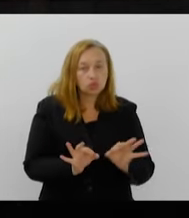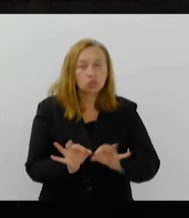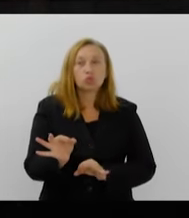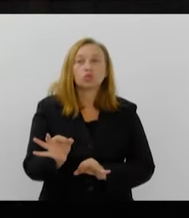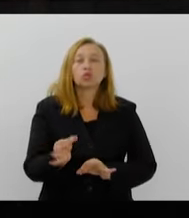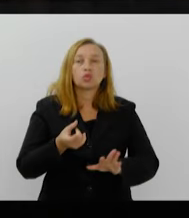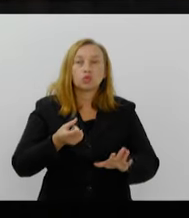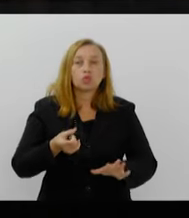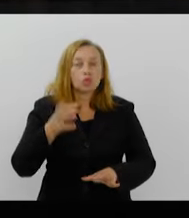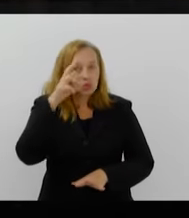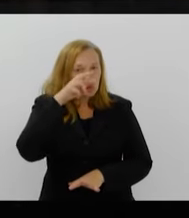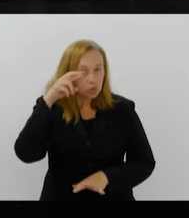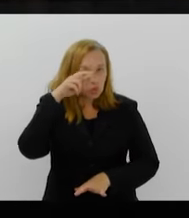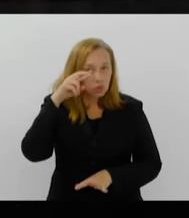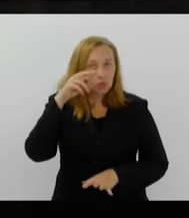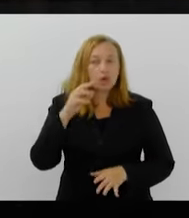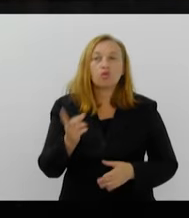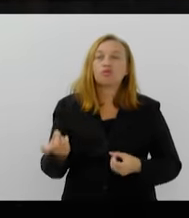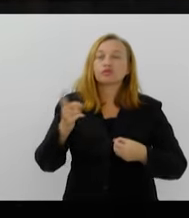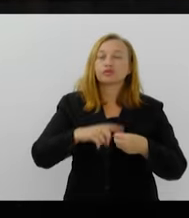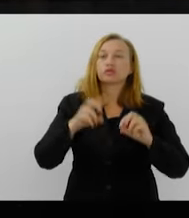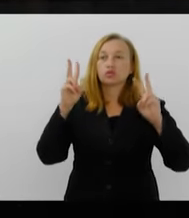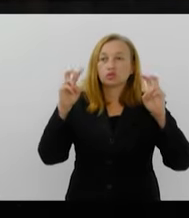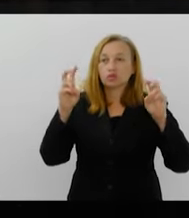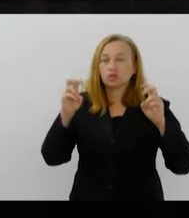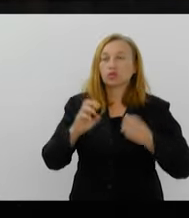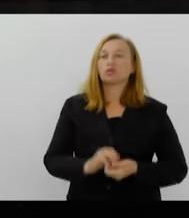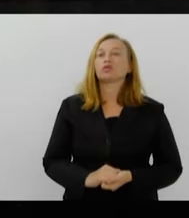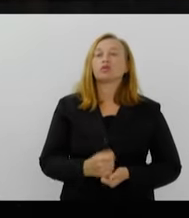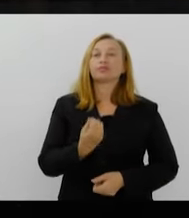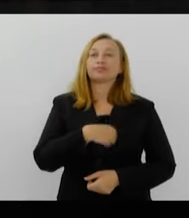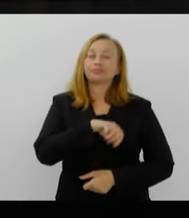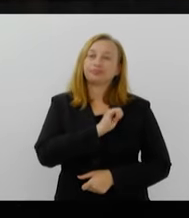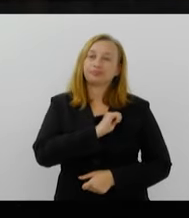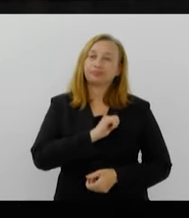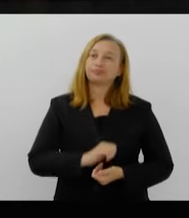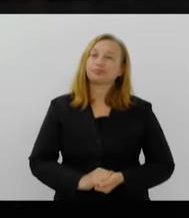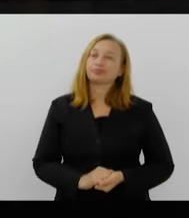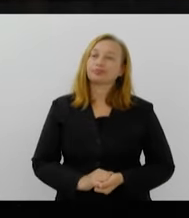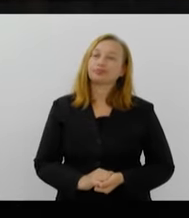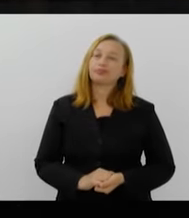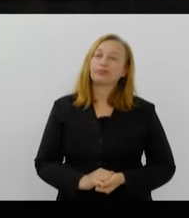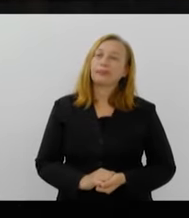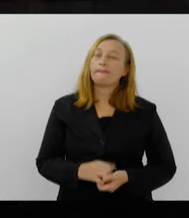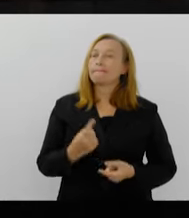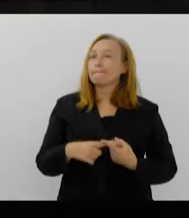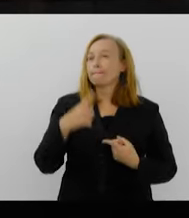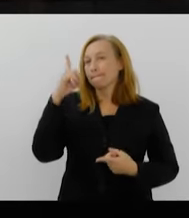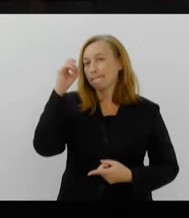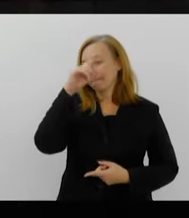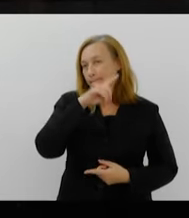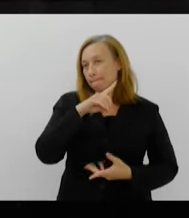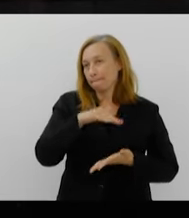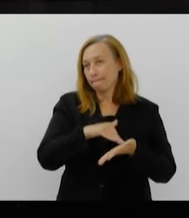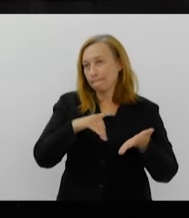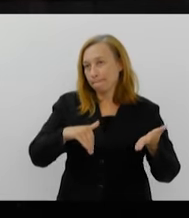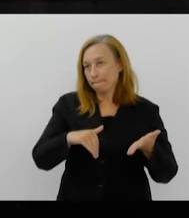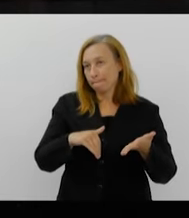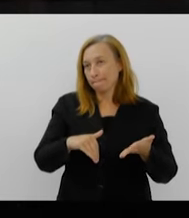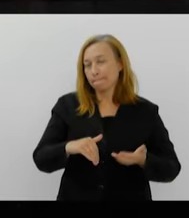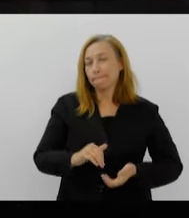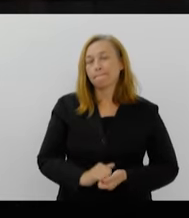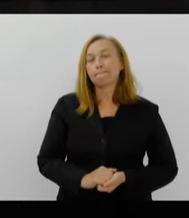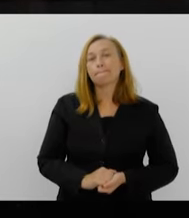investigação. Mas voltando ao tema das isenções fiscais. Por que que é difícil retirar uma isenção